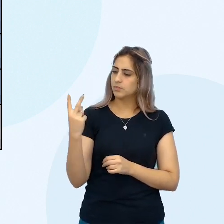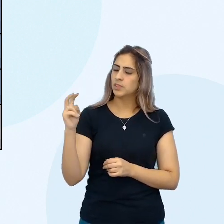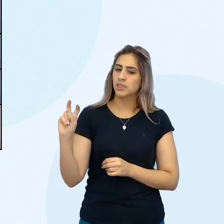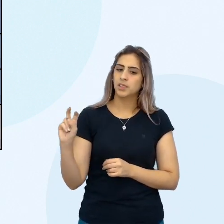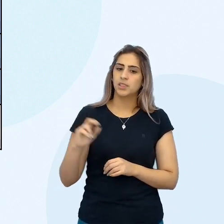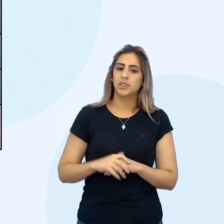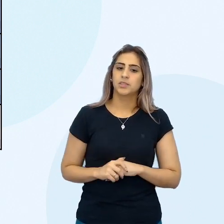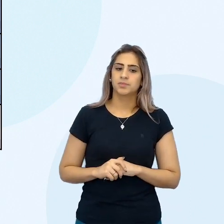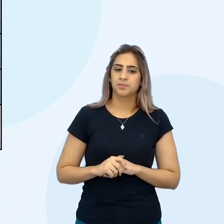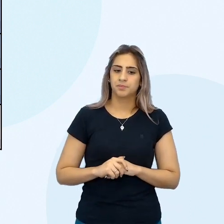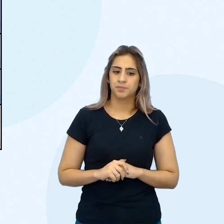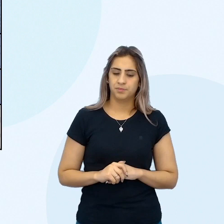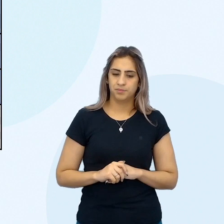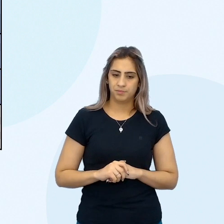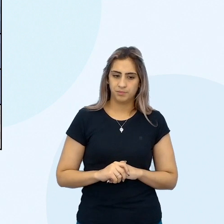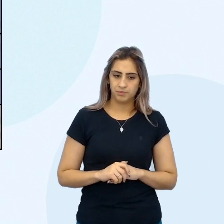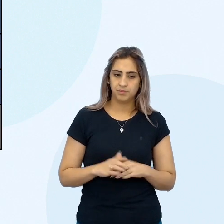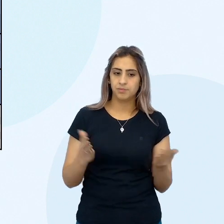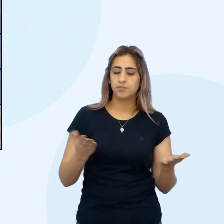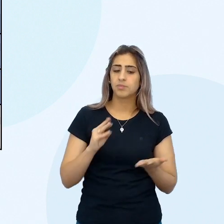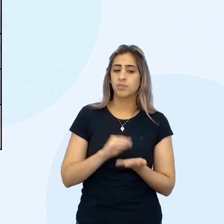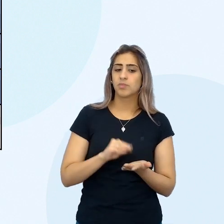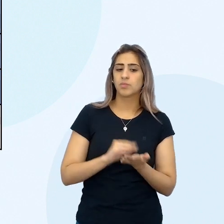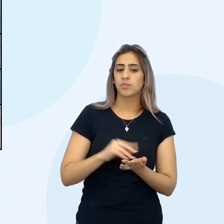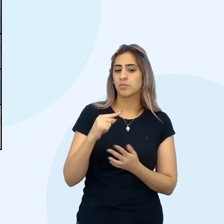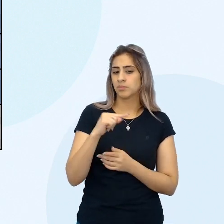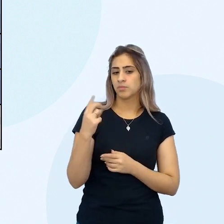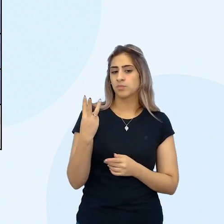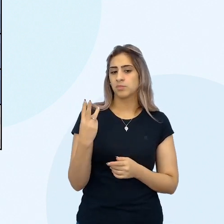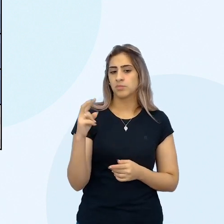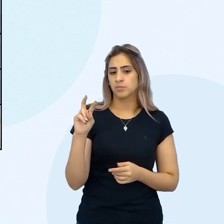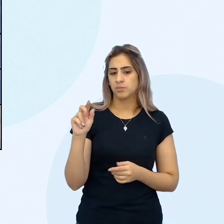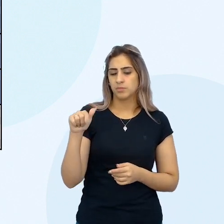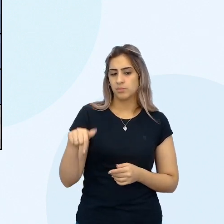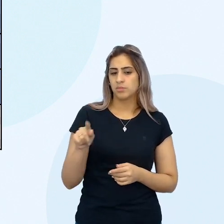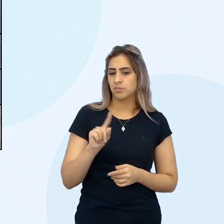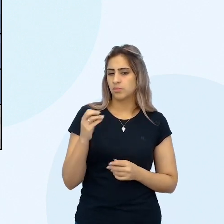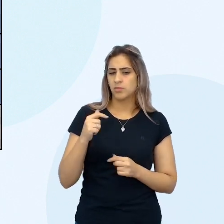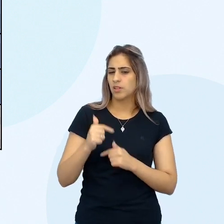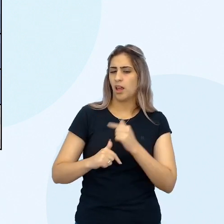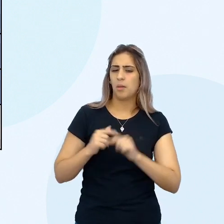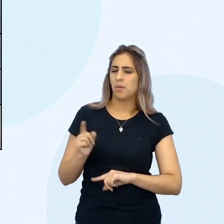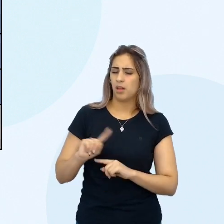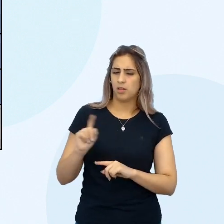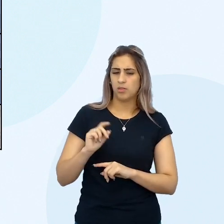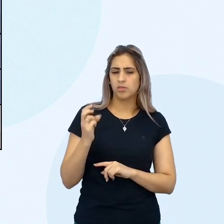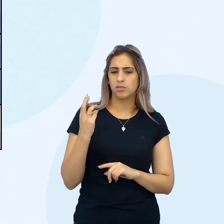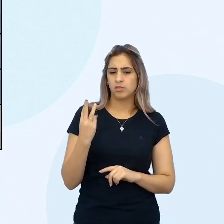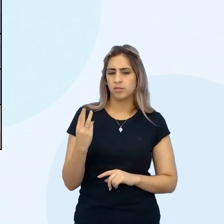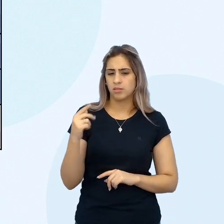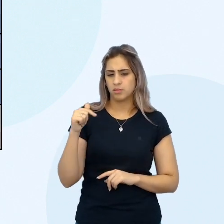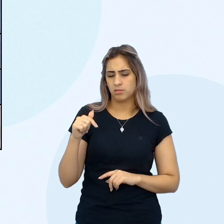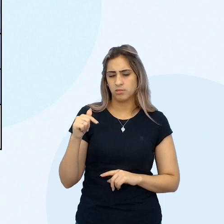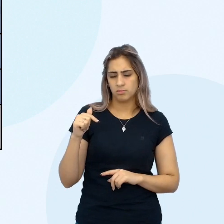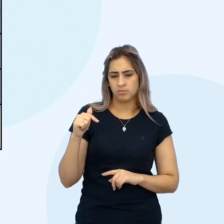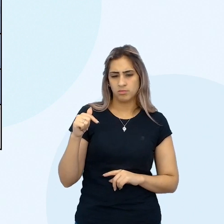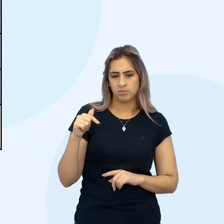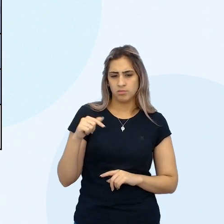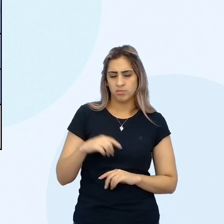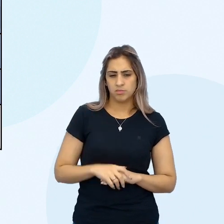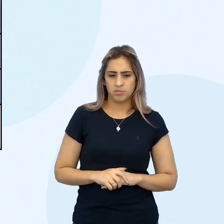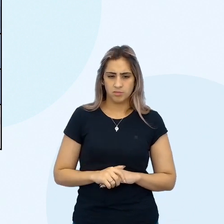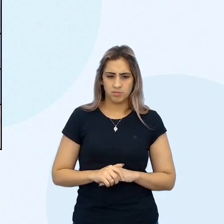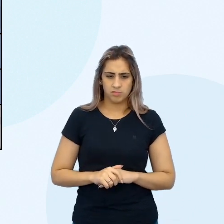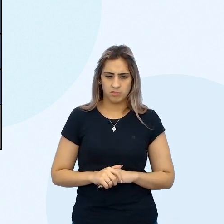1.406,25. Arrasei, deu certinho. Agora falta o menos 37. O menos 37 não é muito trabalhoso, é 37 vezes 37. Dava até para fazer na raça